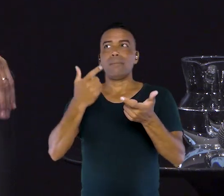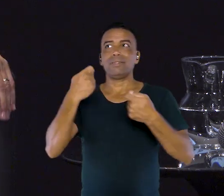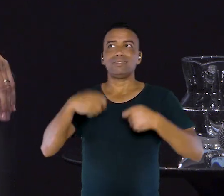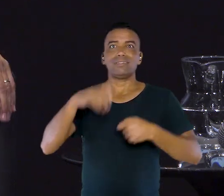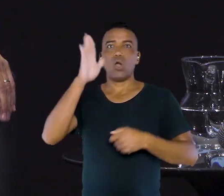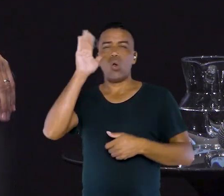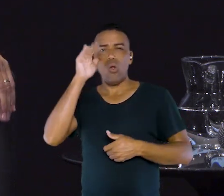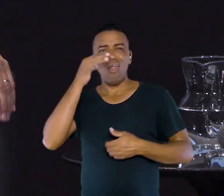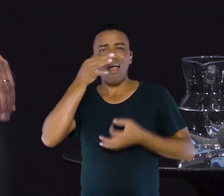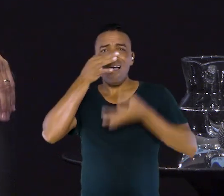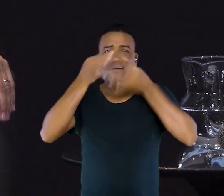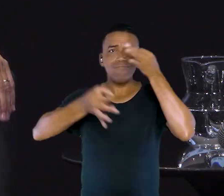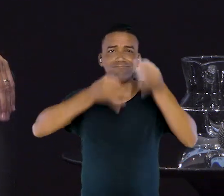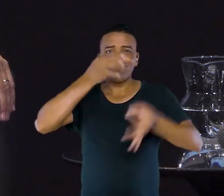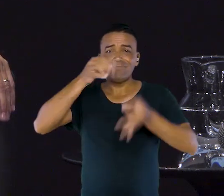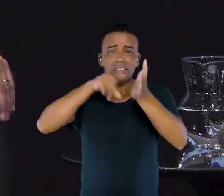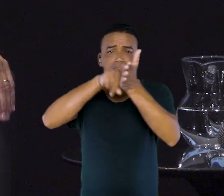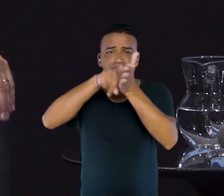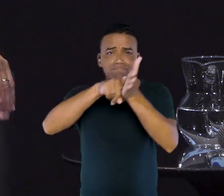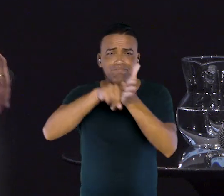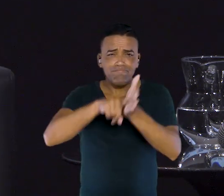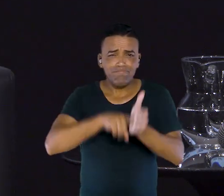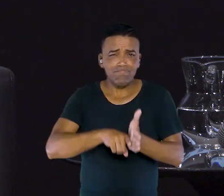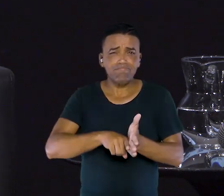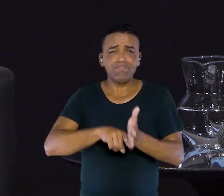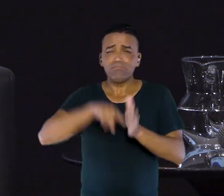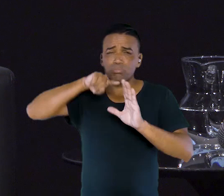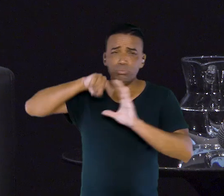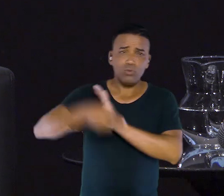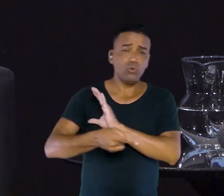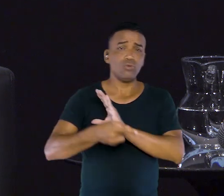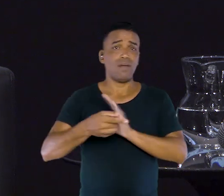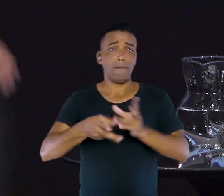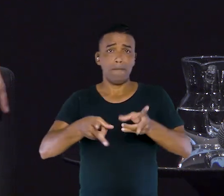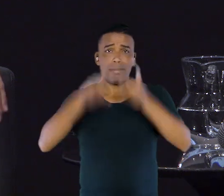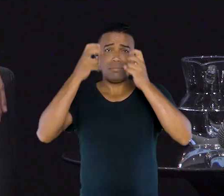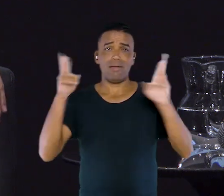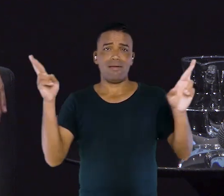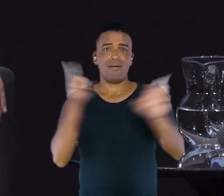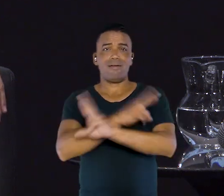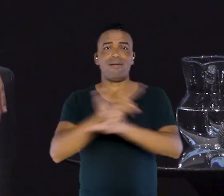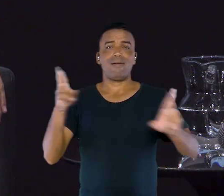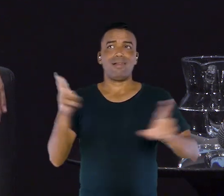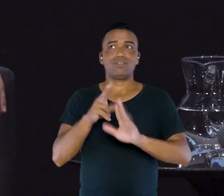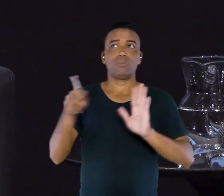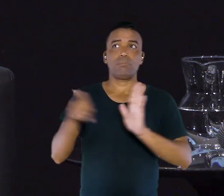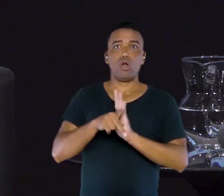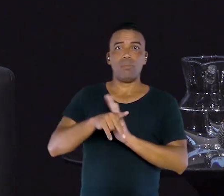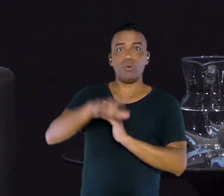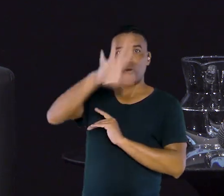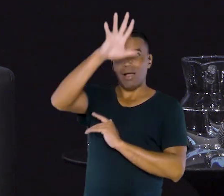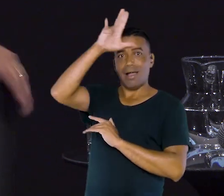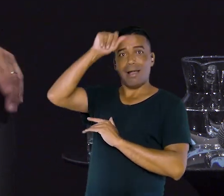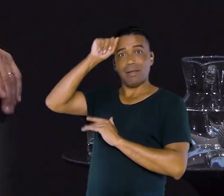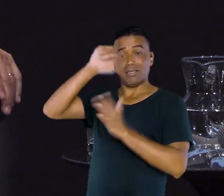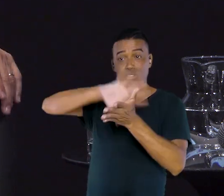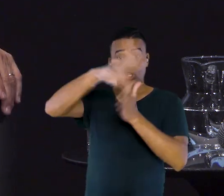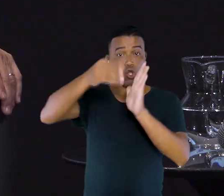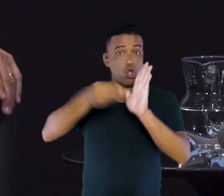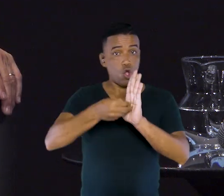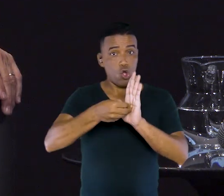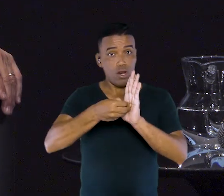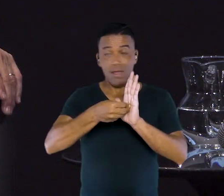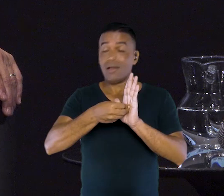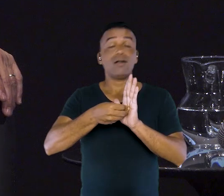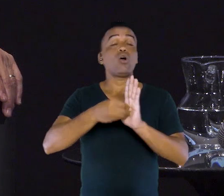direito e tentar estudar essas coisas arqueologicamente, a gente vai perceber que essas relações elas não estão restritas apenas à Amazônia, mas aos outros biomas que